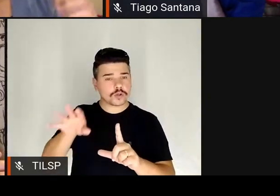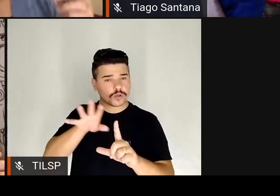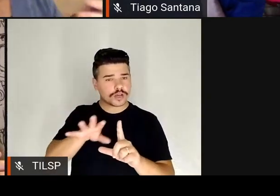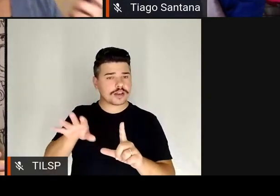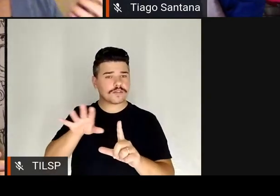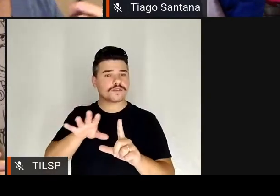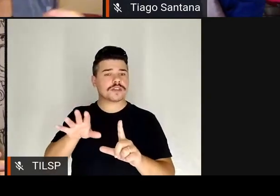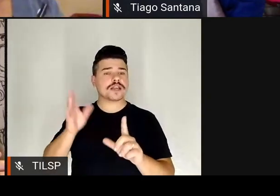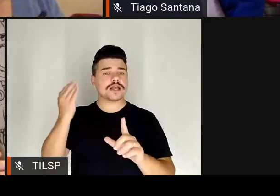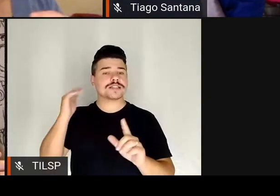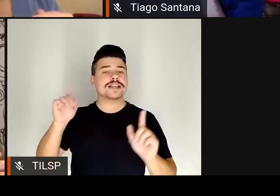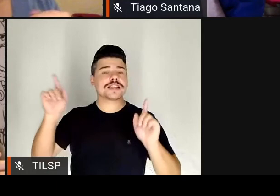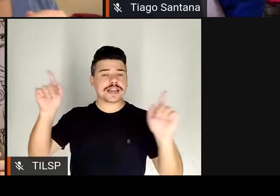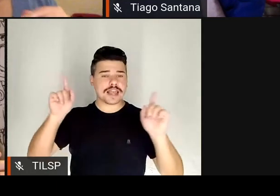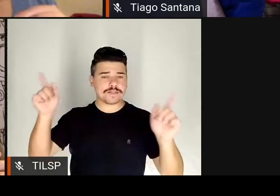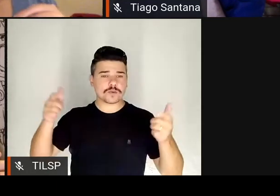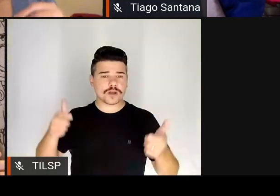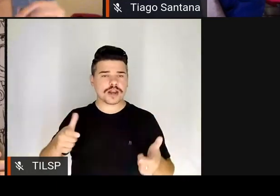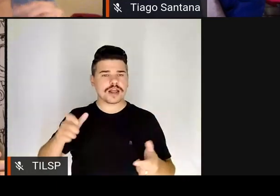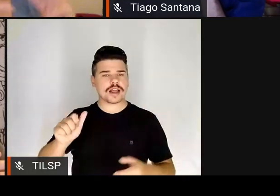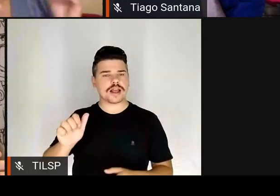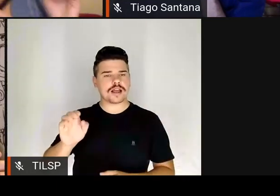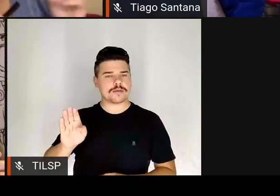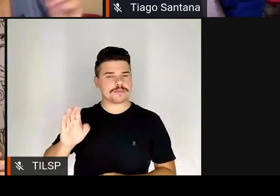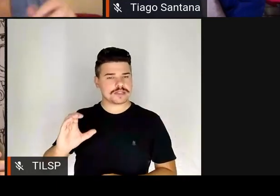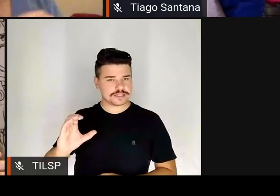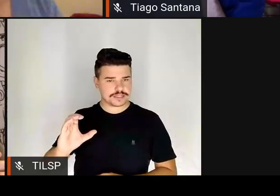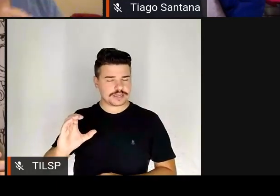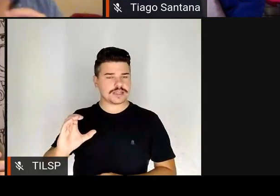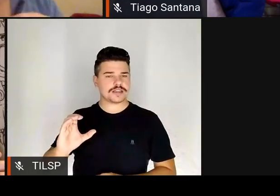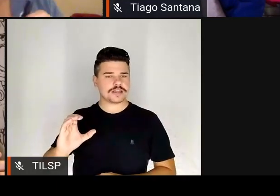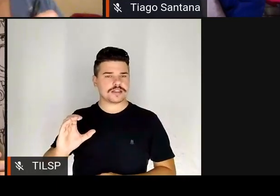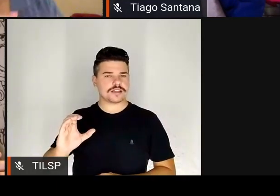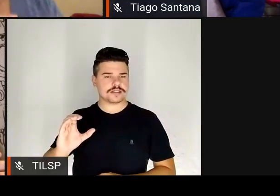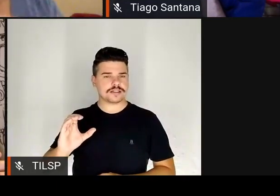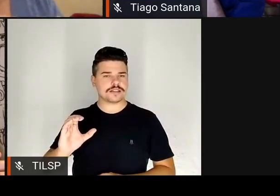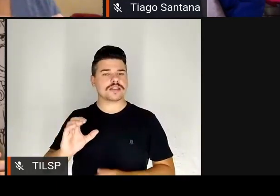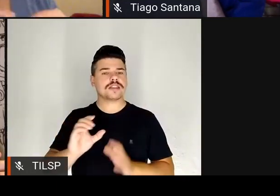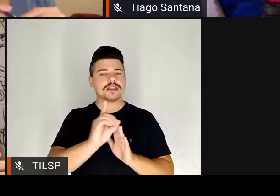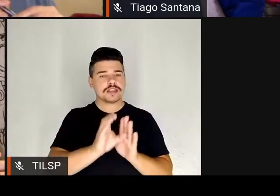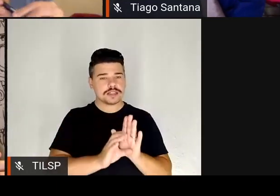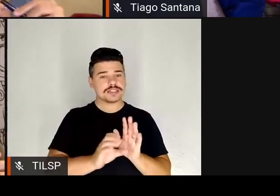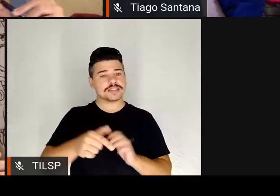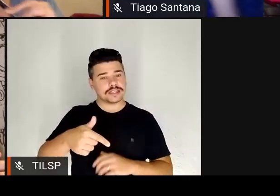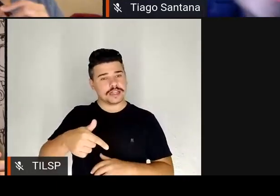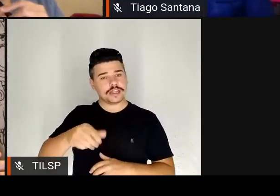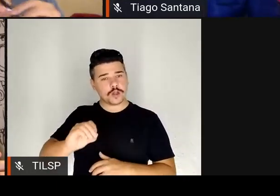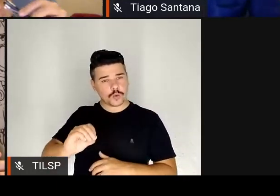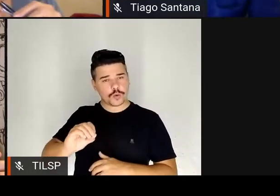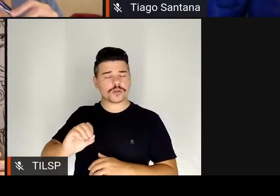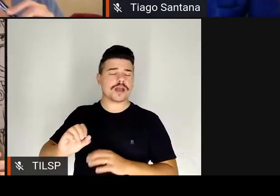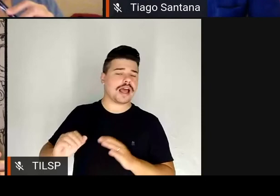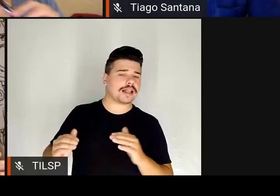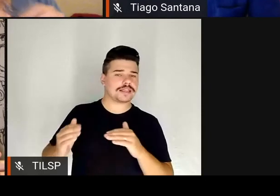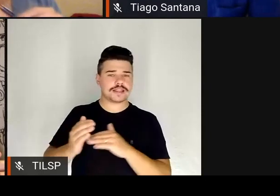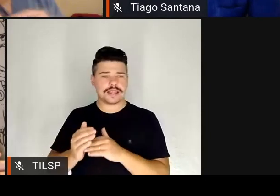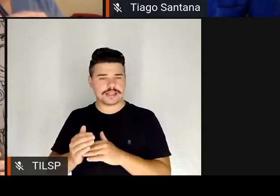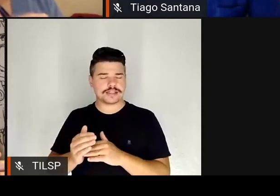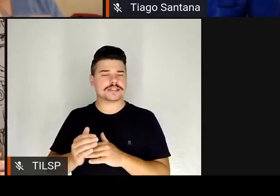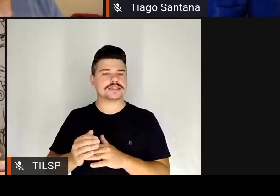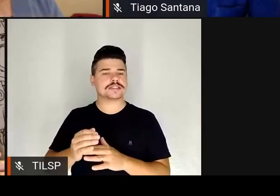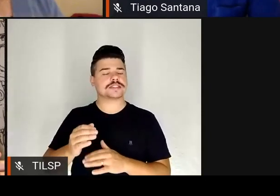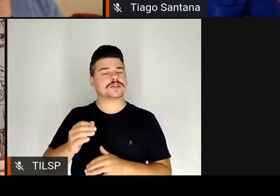as fotografias das greves do ABC, né, da década de 78 até 81.